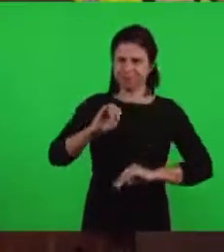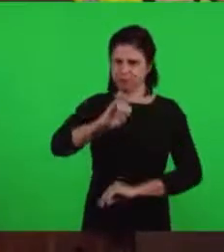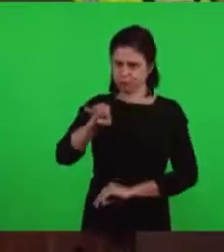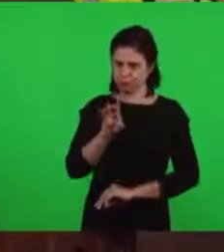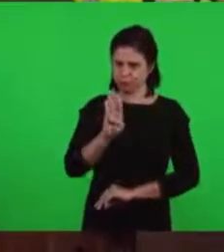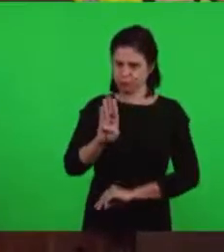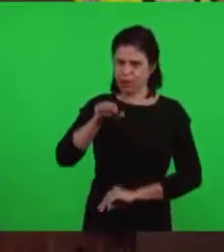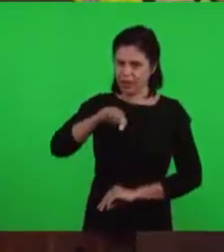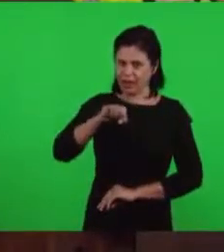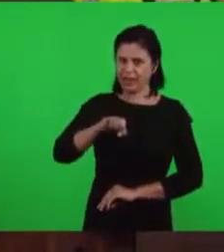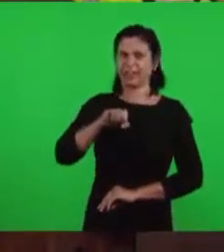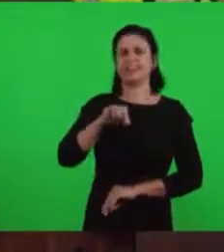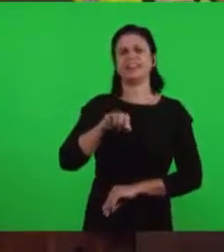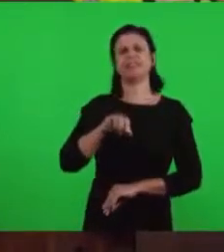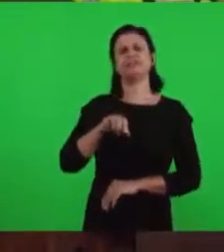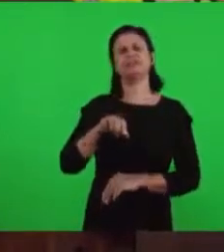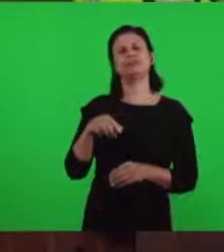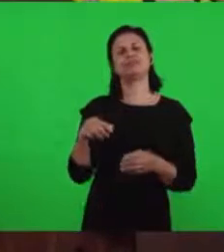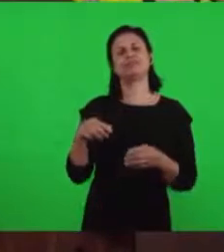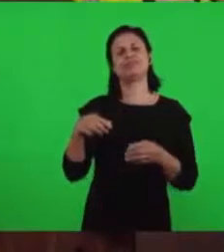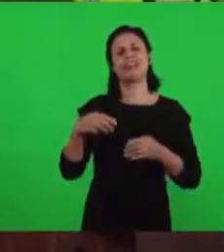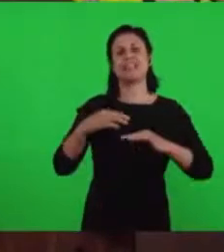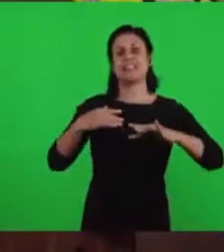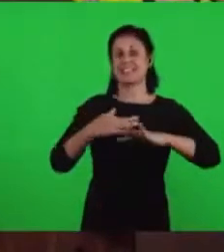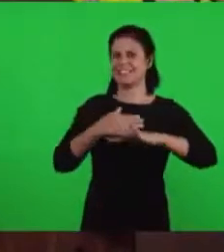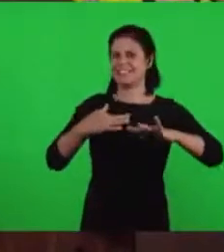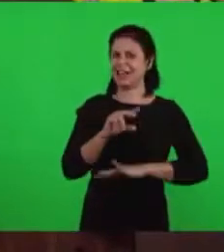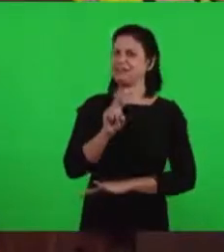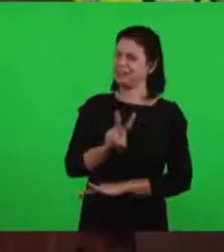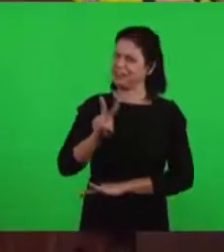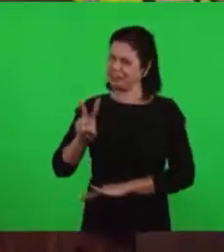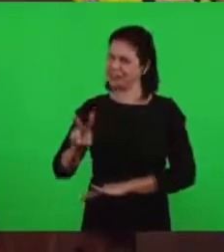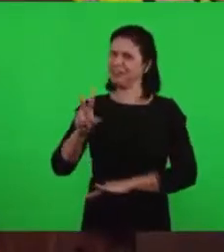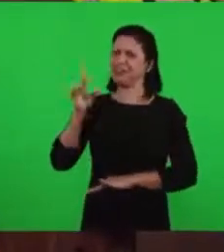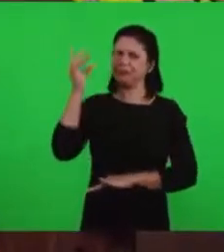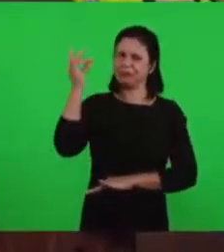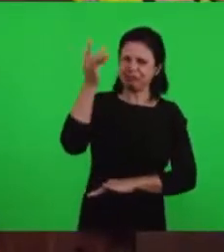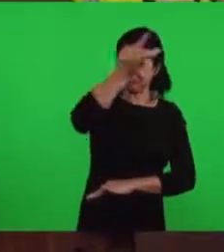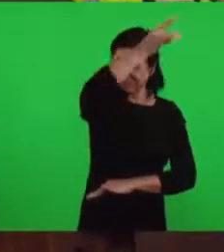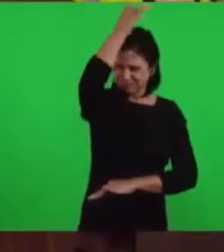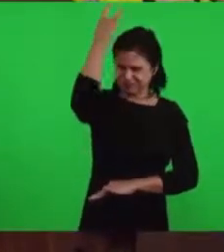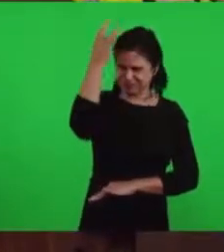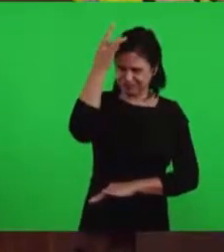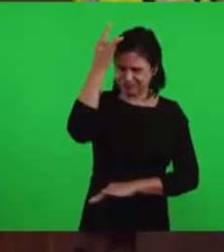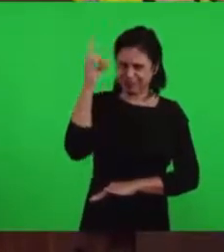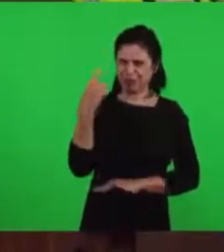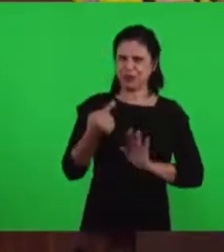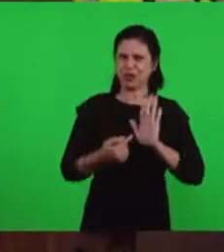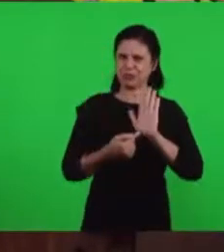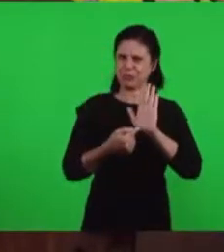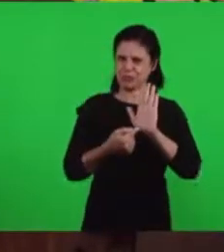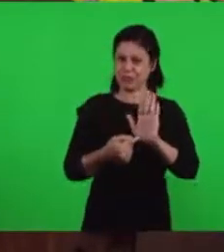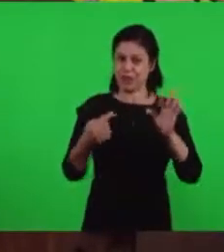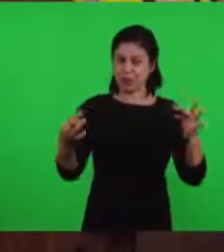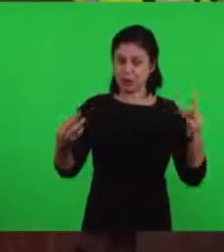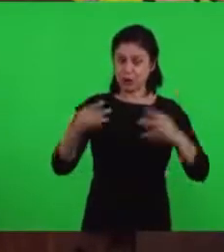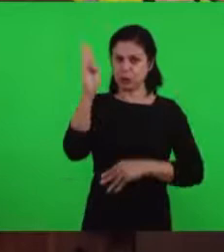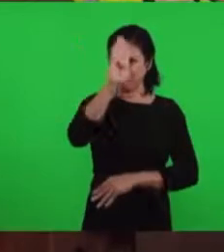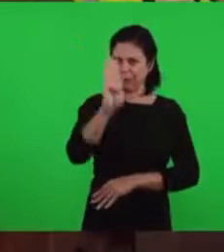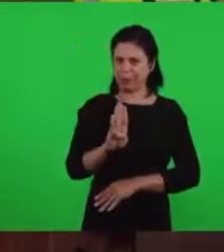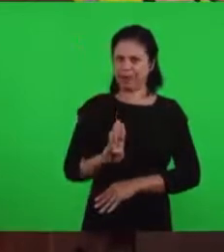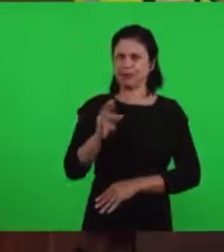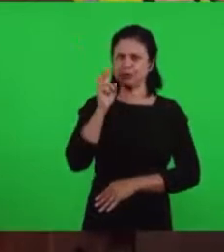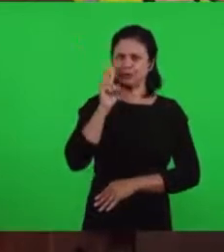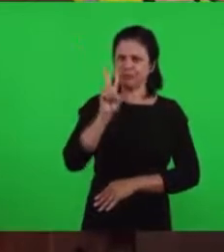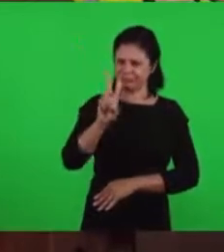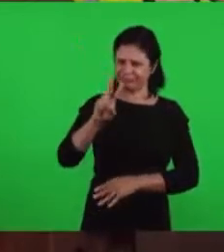no espírito santo transmitindo ao vivo para todo o brasil queremos dizer para os irmãos que hoje a